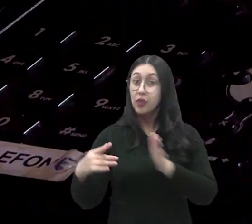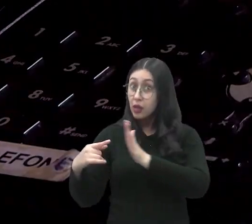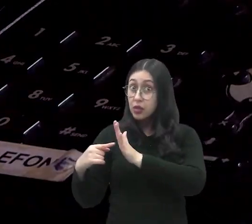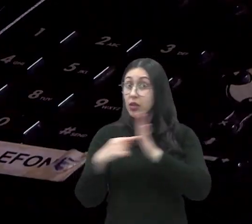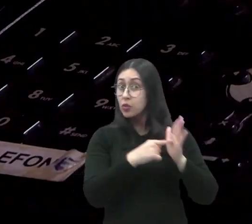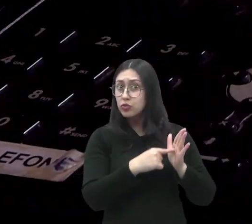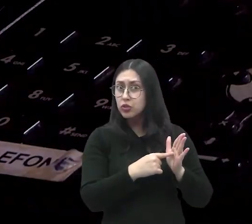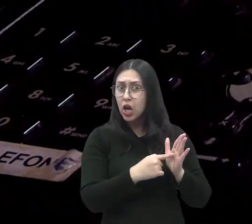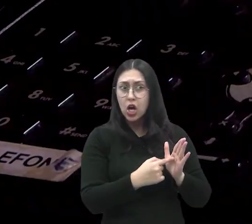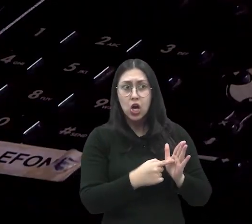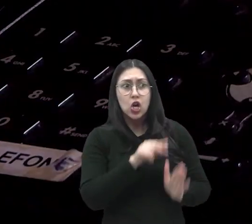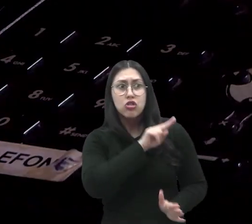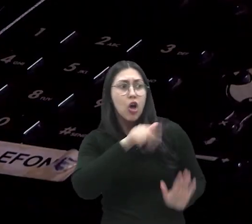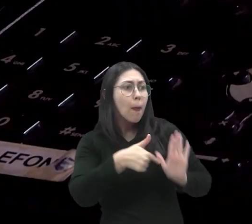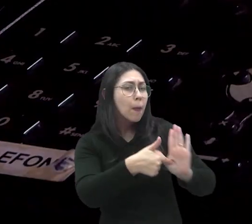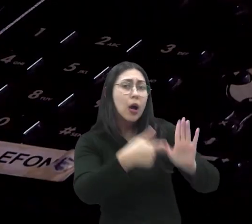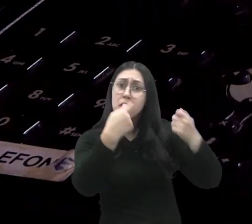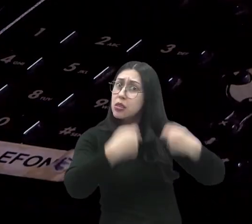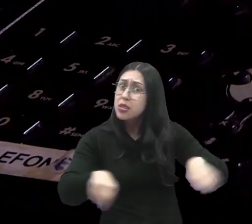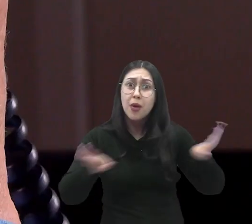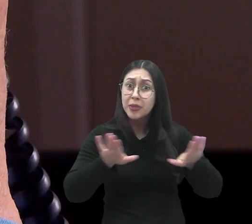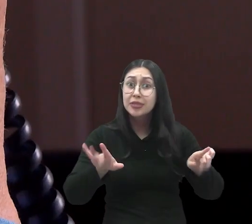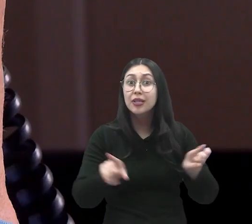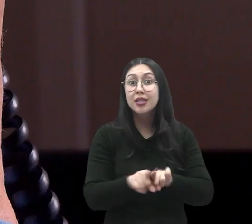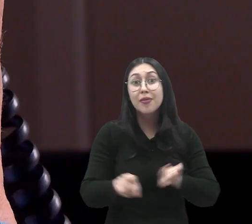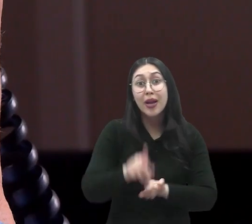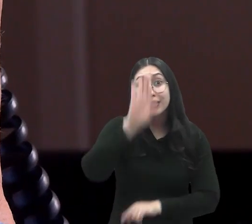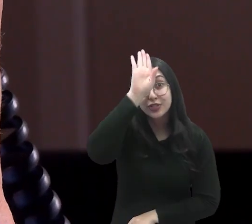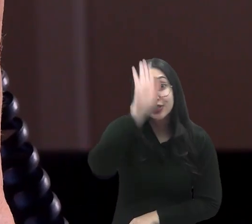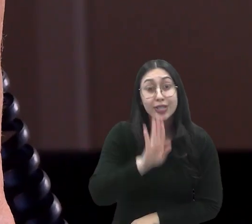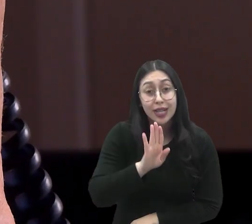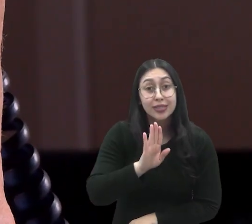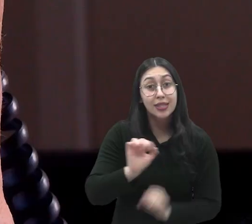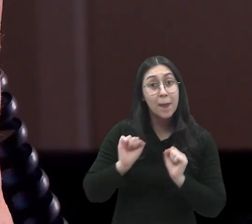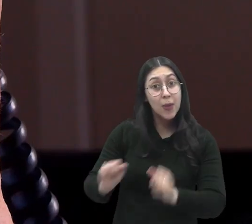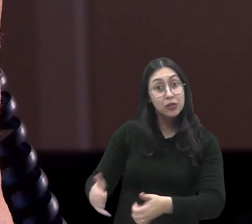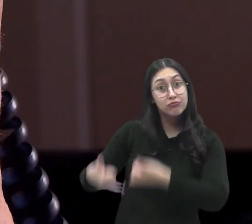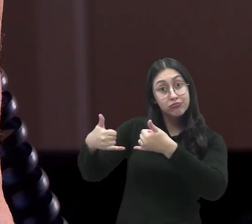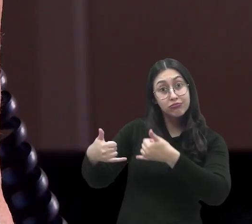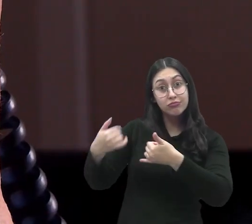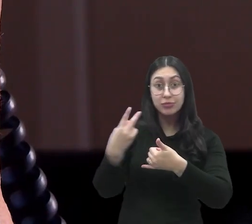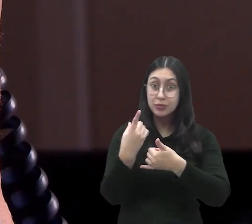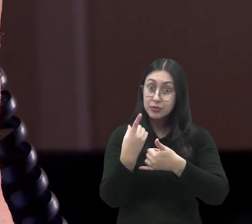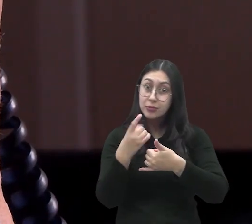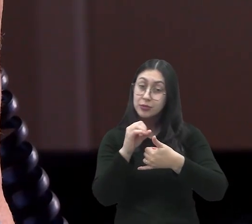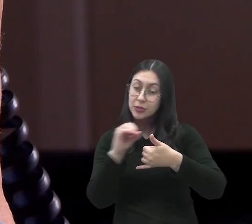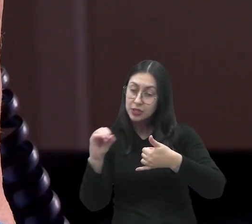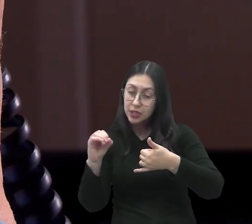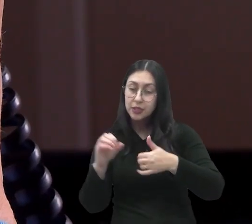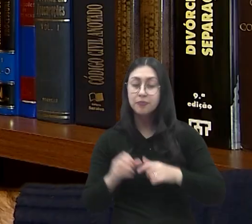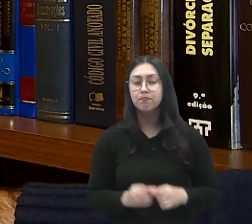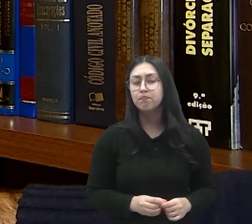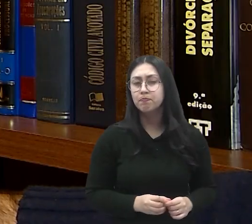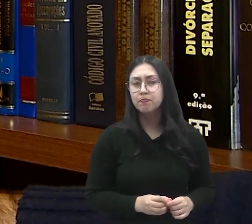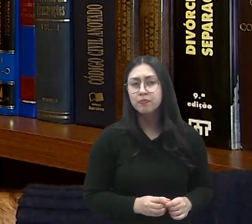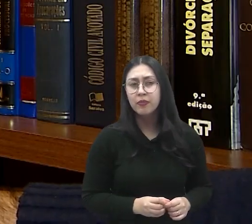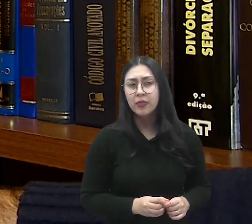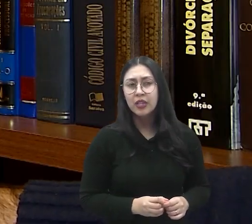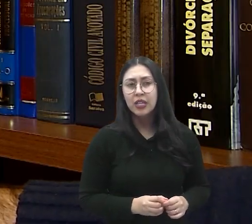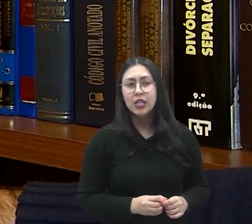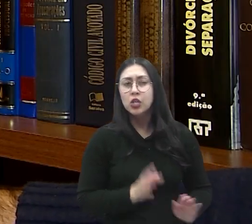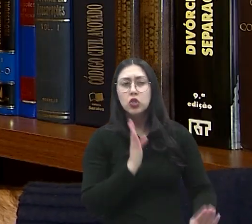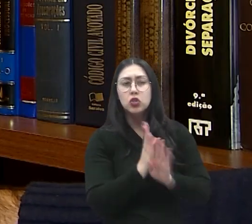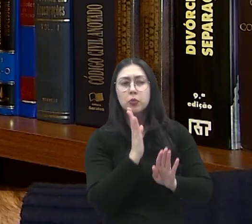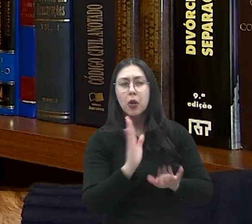As denúncias são anônimas e gratuitas e podem ser feitas em canais como o Disque 100. Encontrar